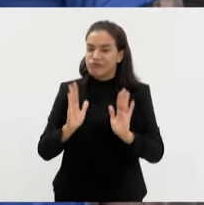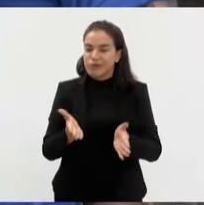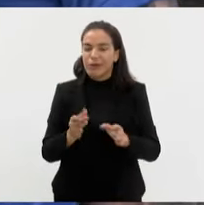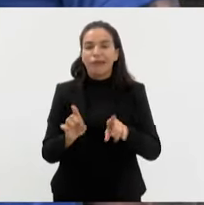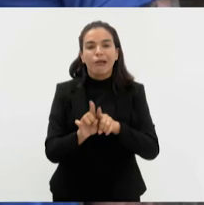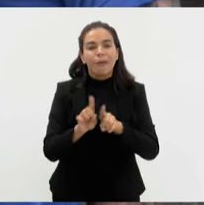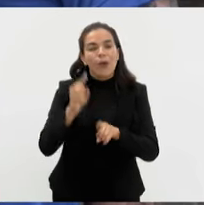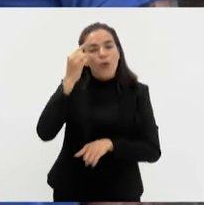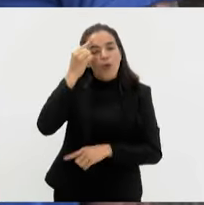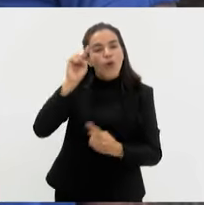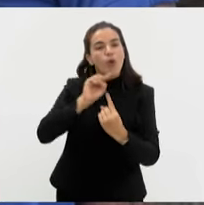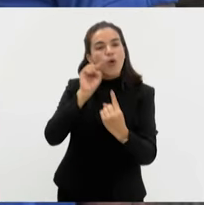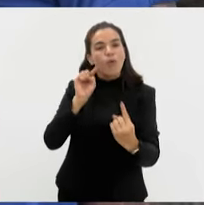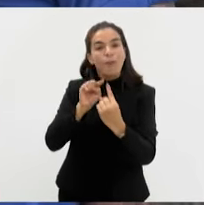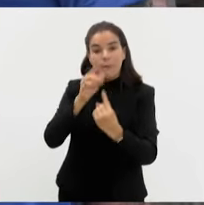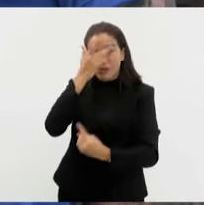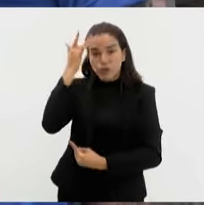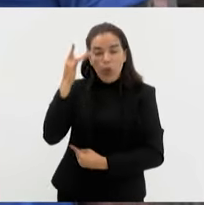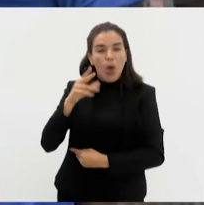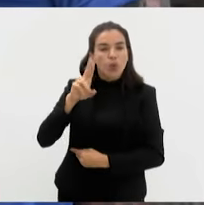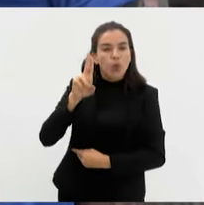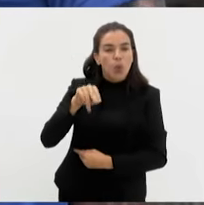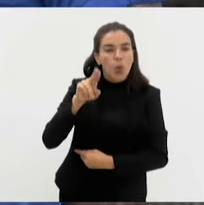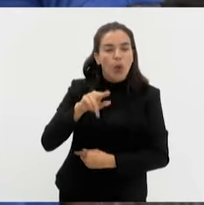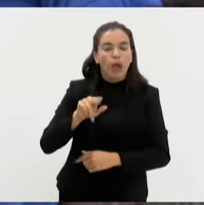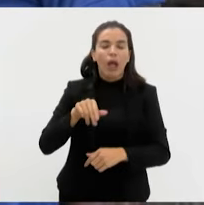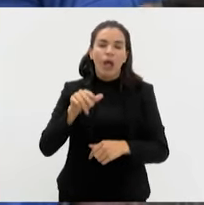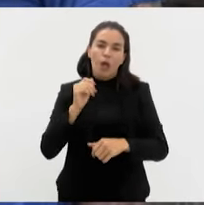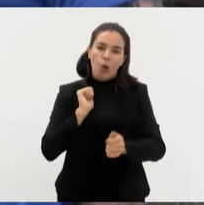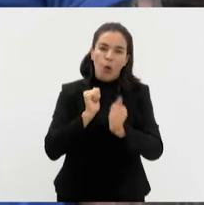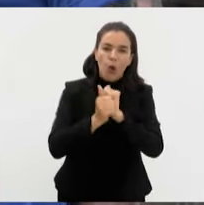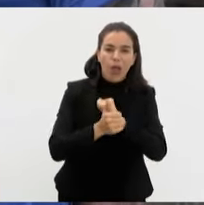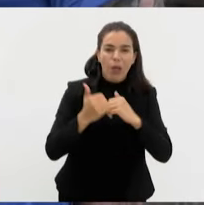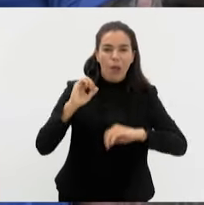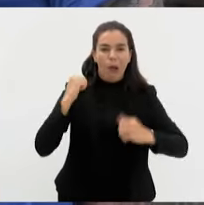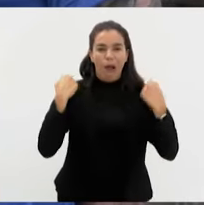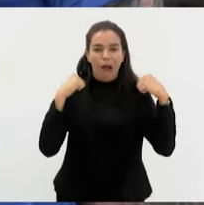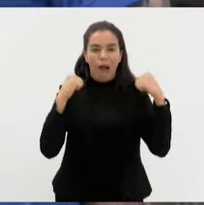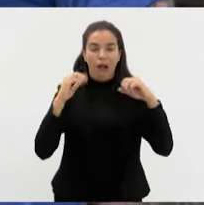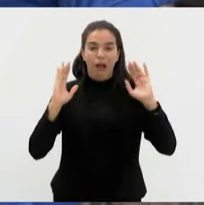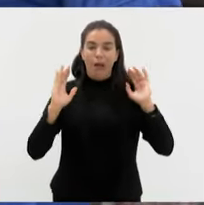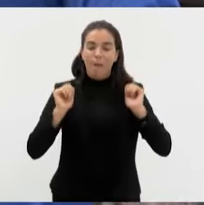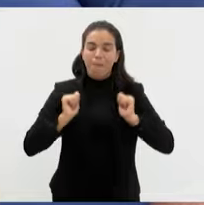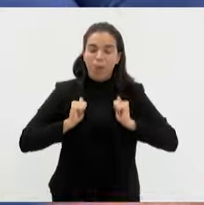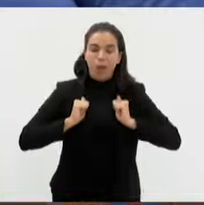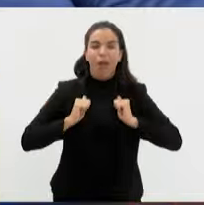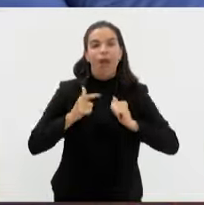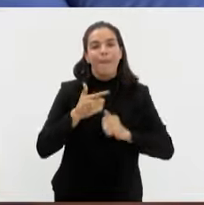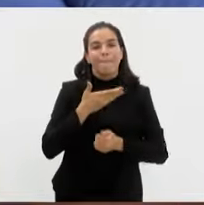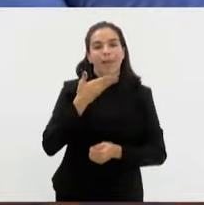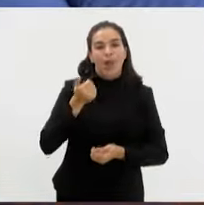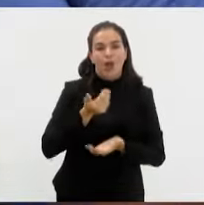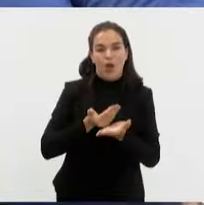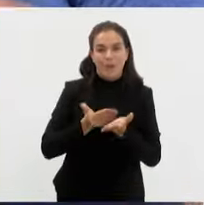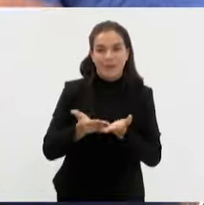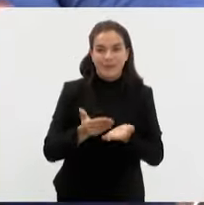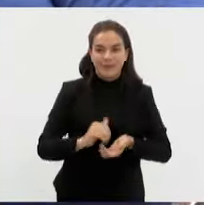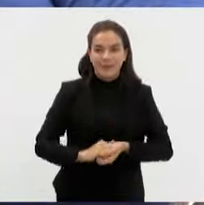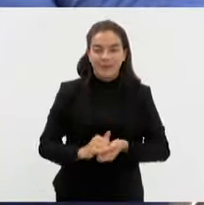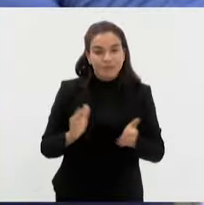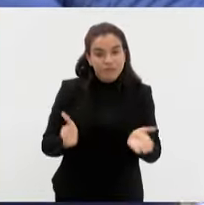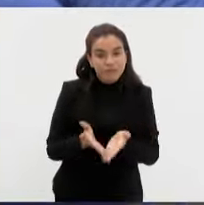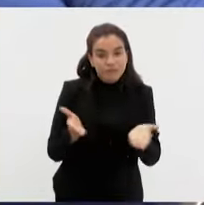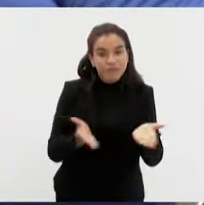era justamente, para quem não corre, quem é sedentário, não pratica, é uma excelente forma de começar. Isso é um incentivo também, não só